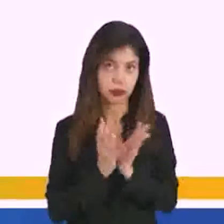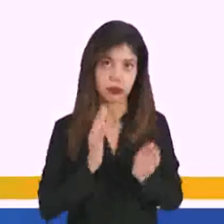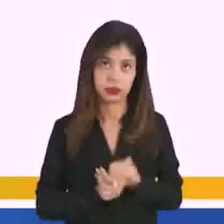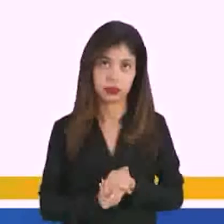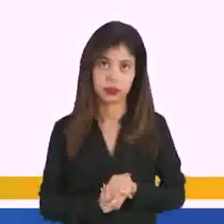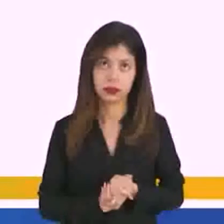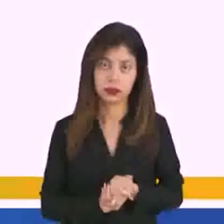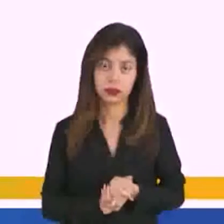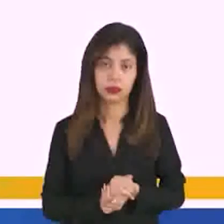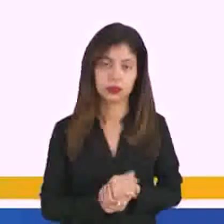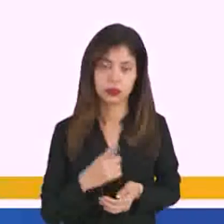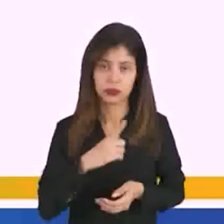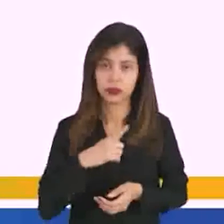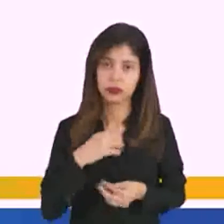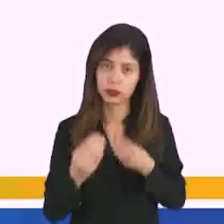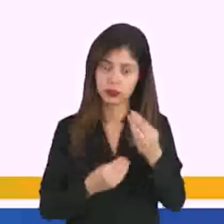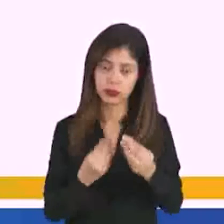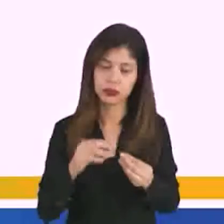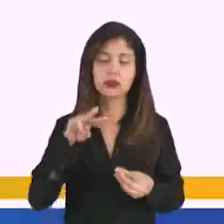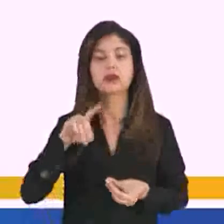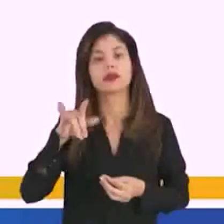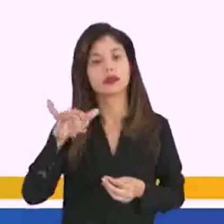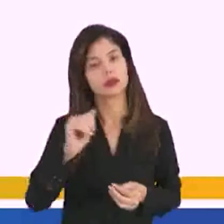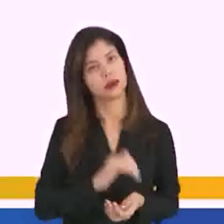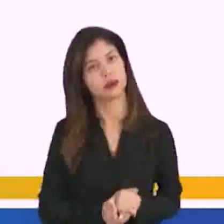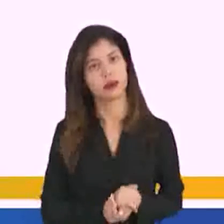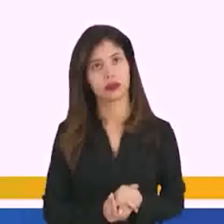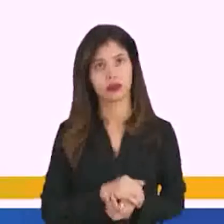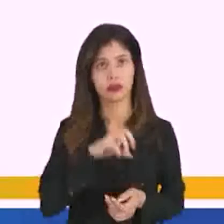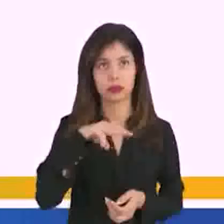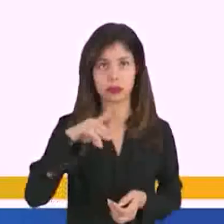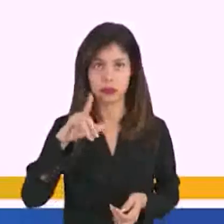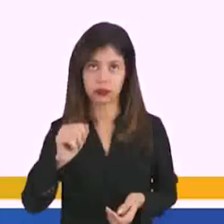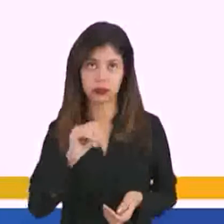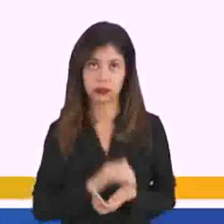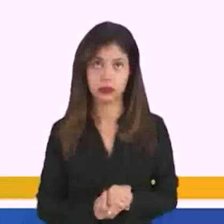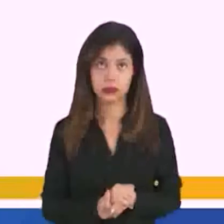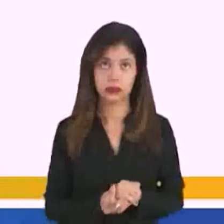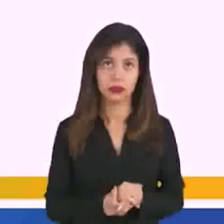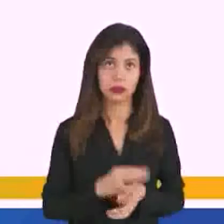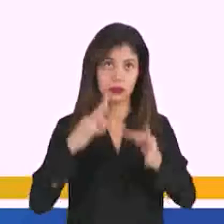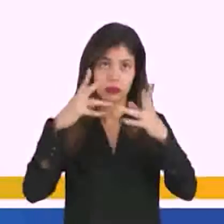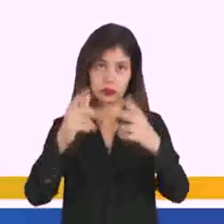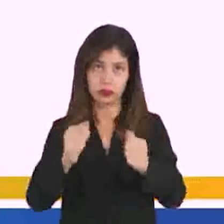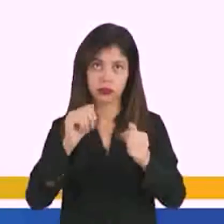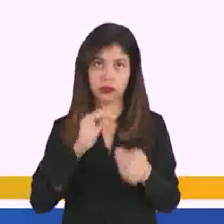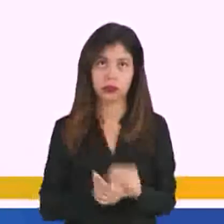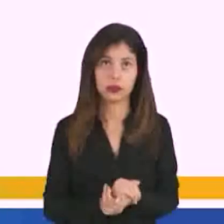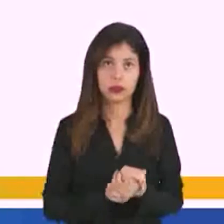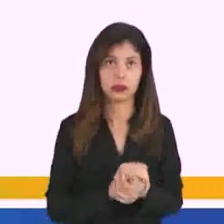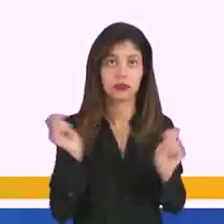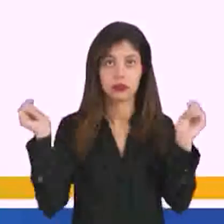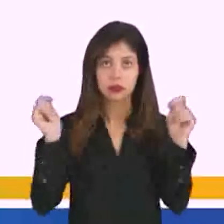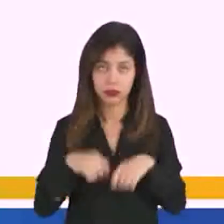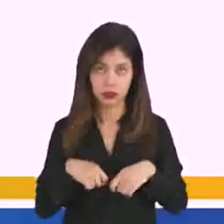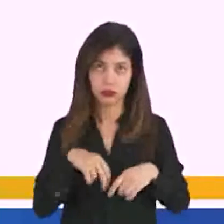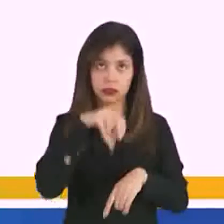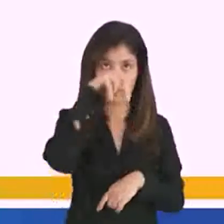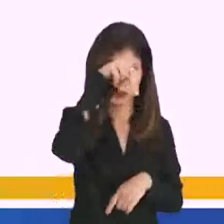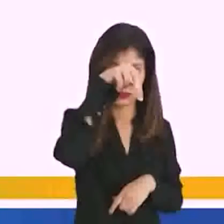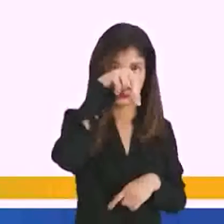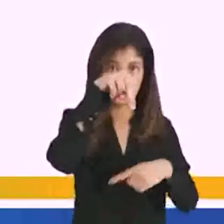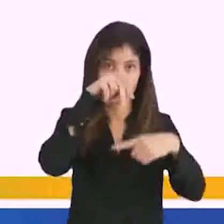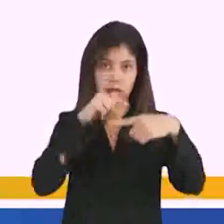então nós devemos tomar como mediana desses dados a média aritmética entre os termos ocupantes das